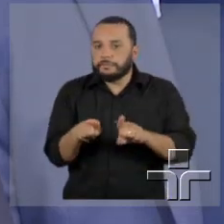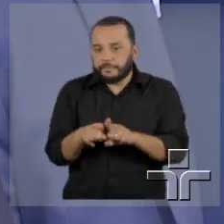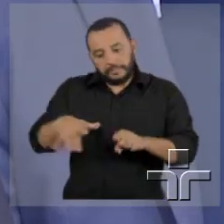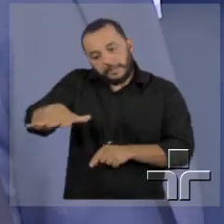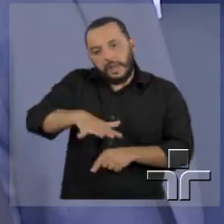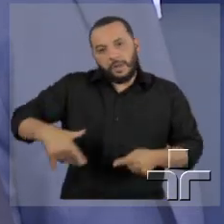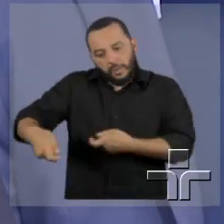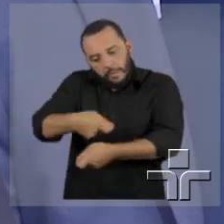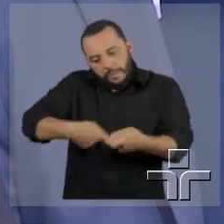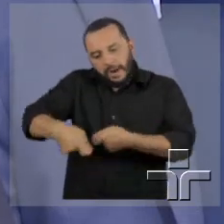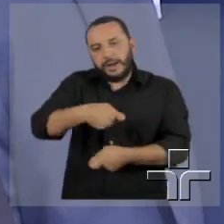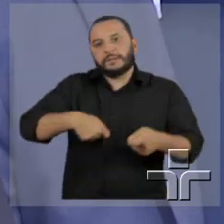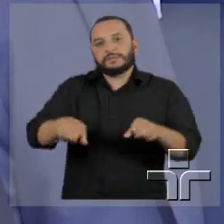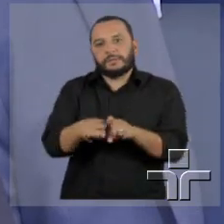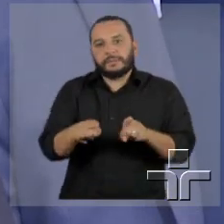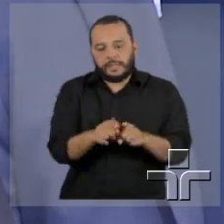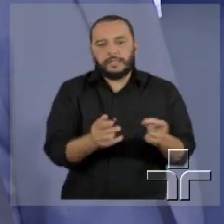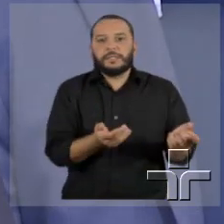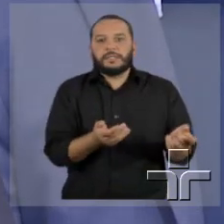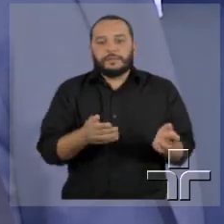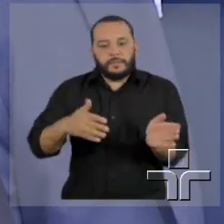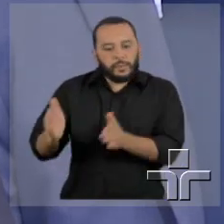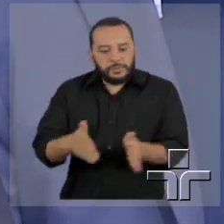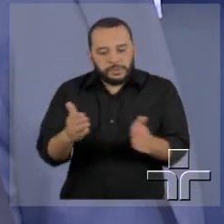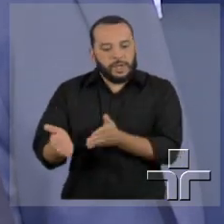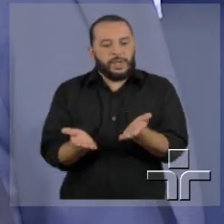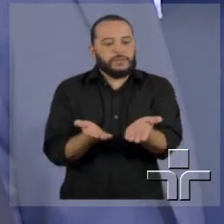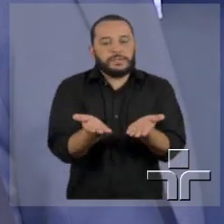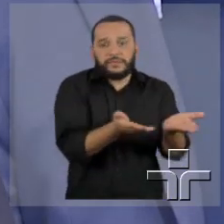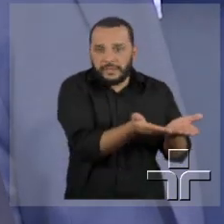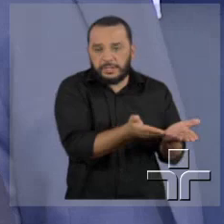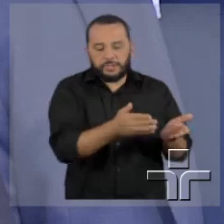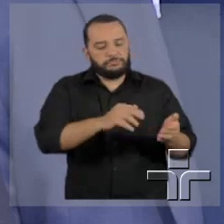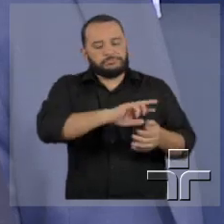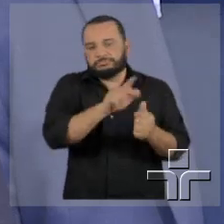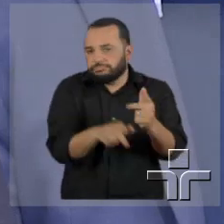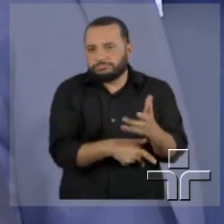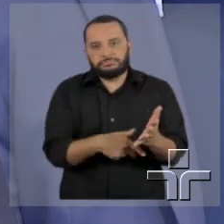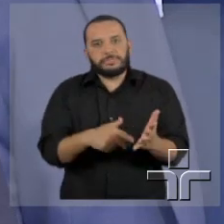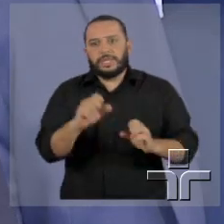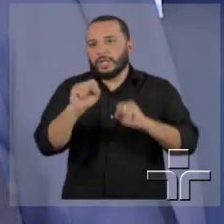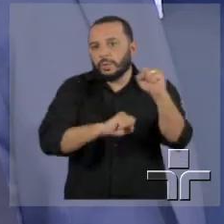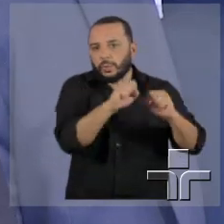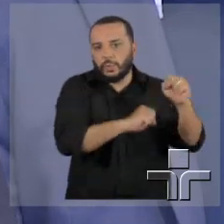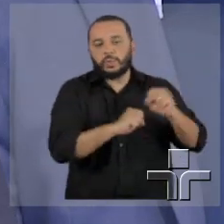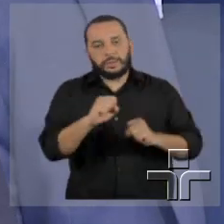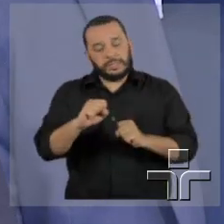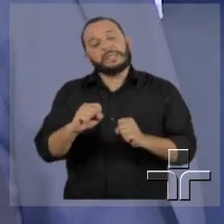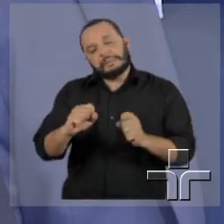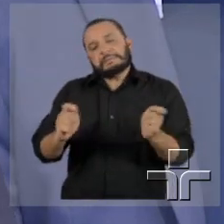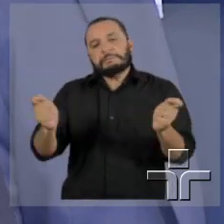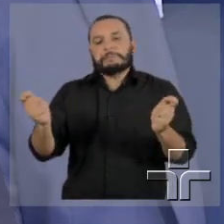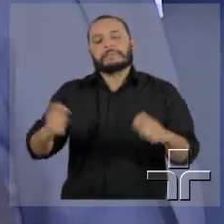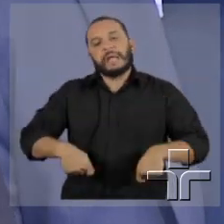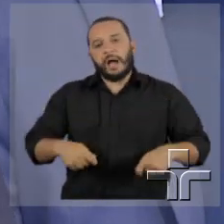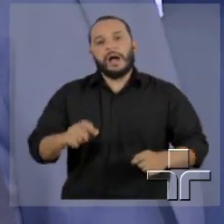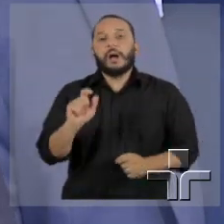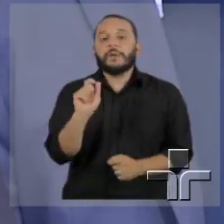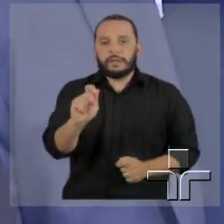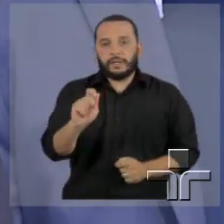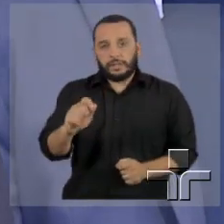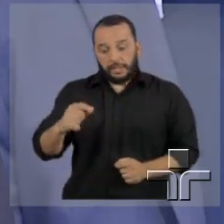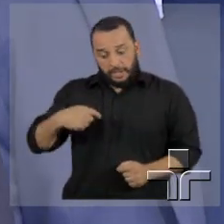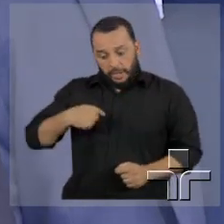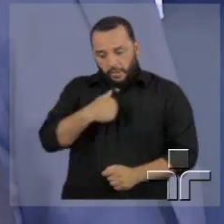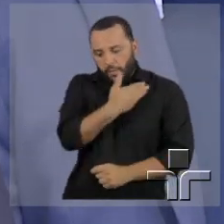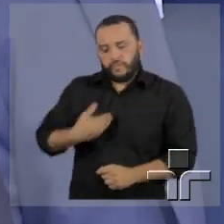de comércio, setor de serviços e também as pequenas indústrias, e isso responde à obrigação de um